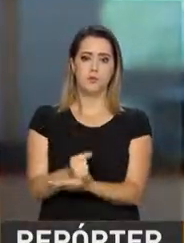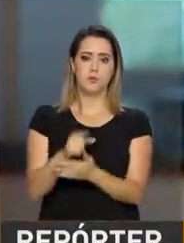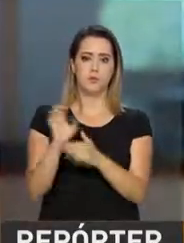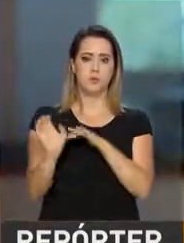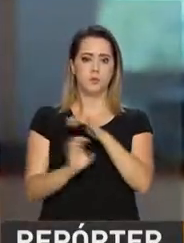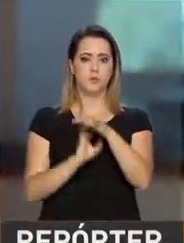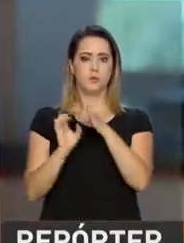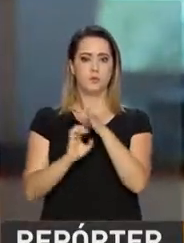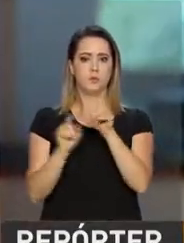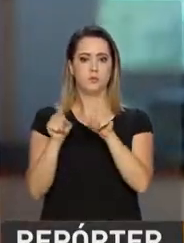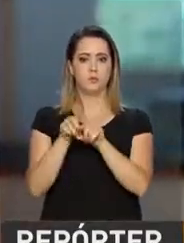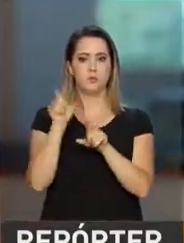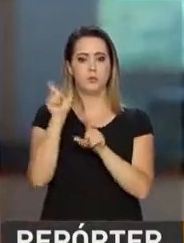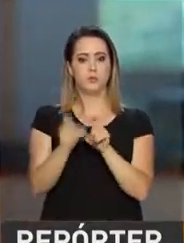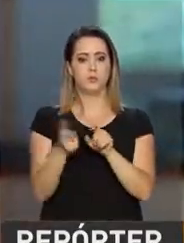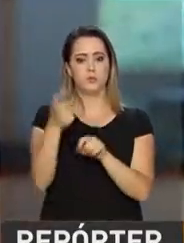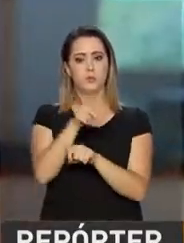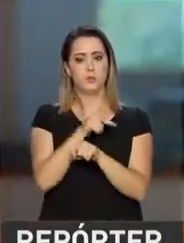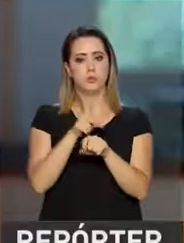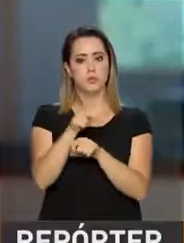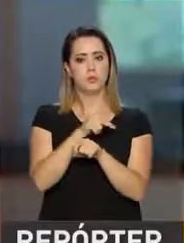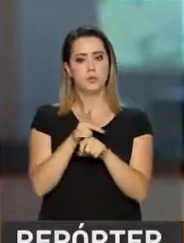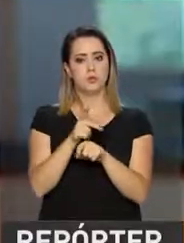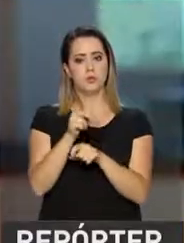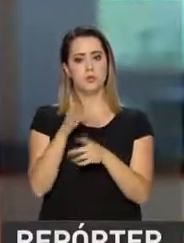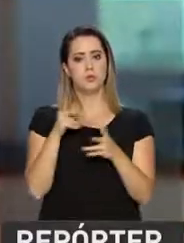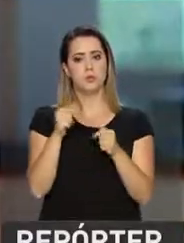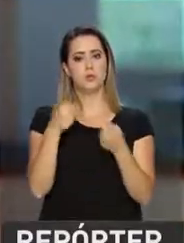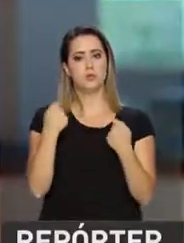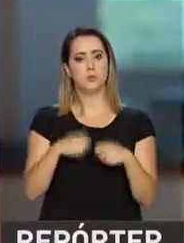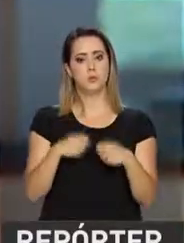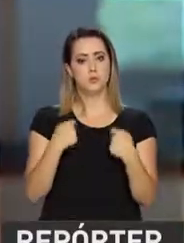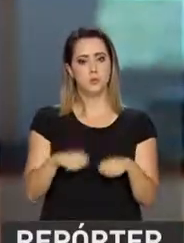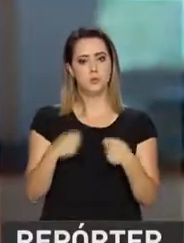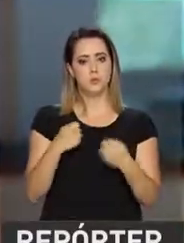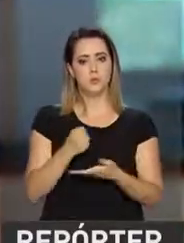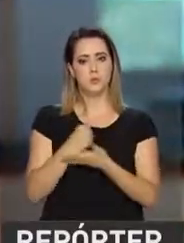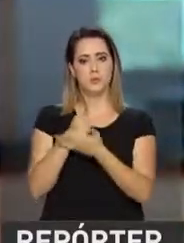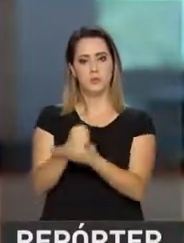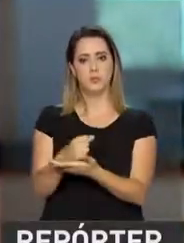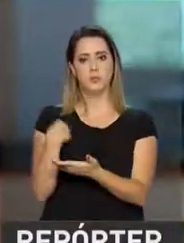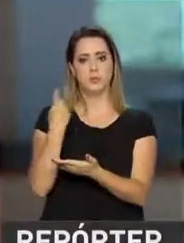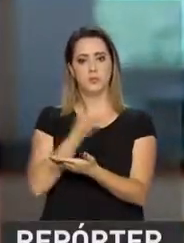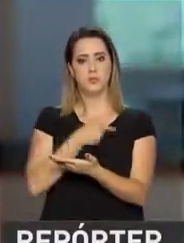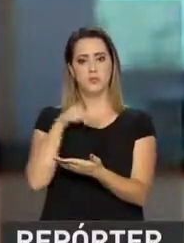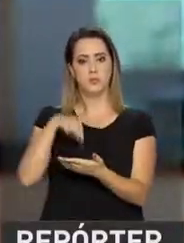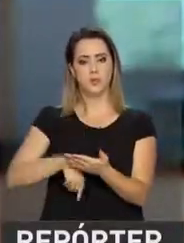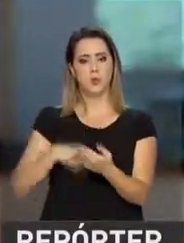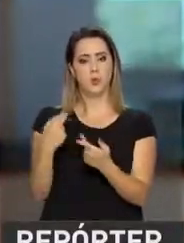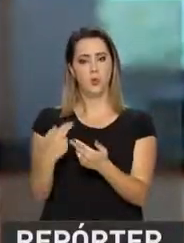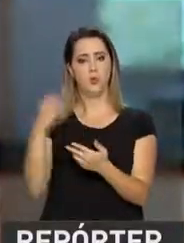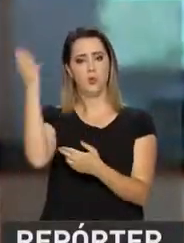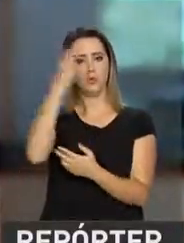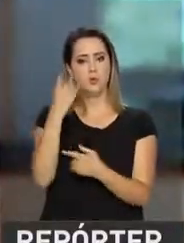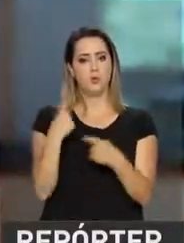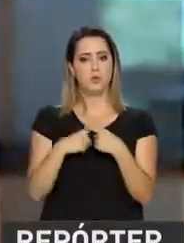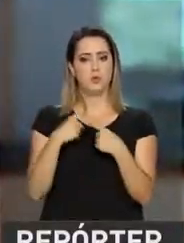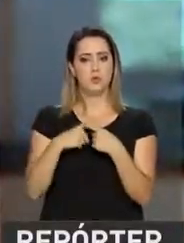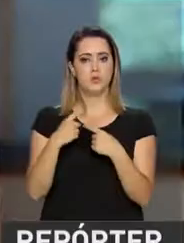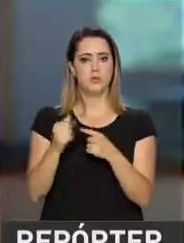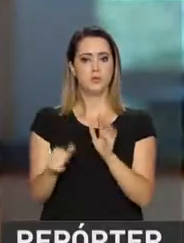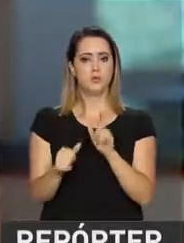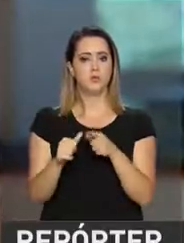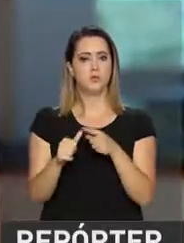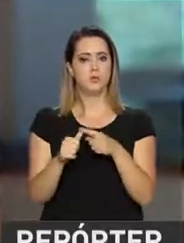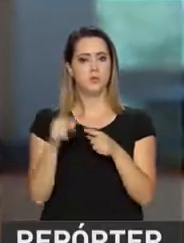para o microempreendedor brasileiro no exterior tudo que for possível oferecer do que nós oferecemos aqui no Brasil. Porque,